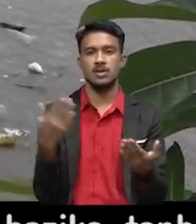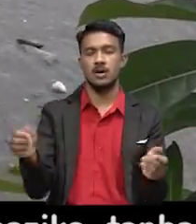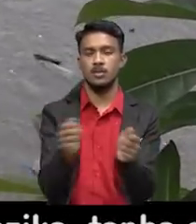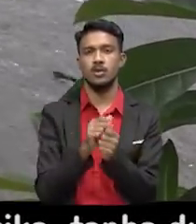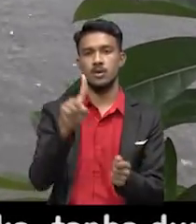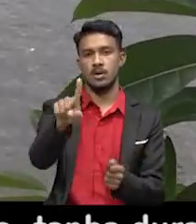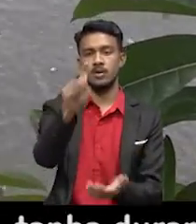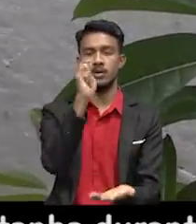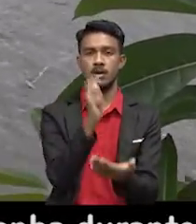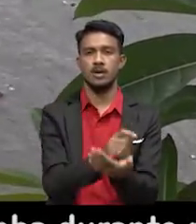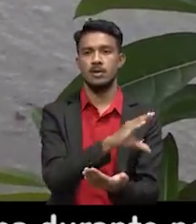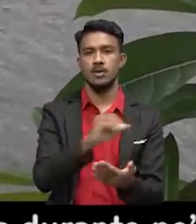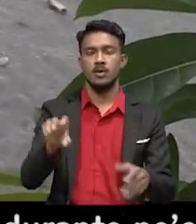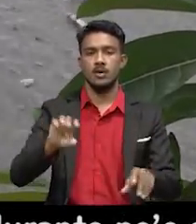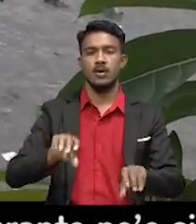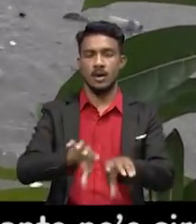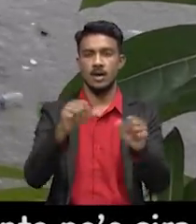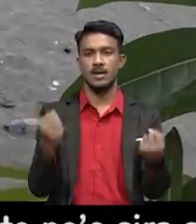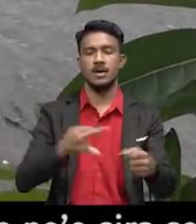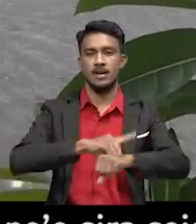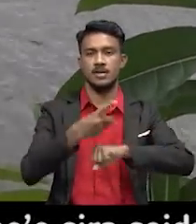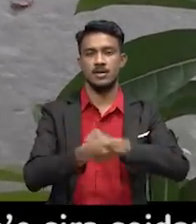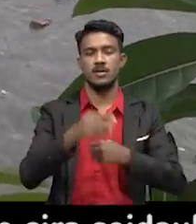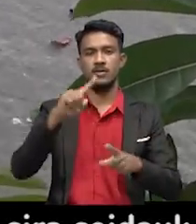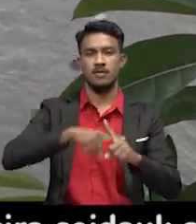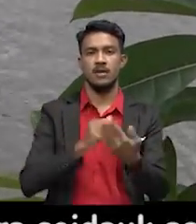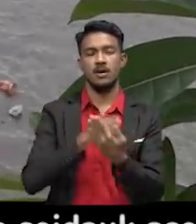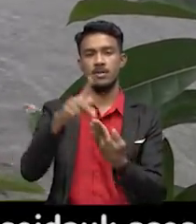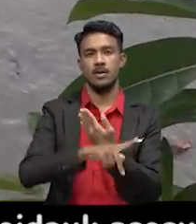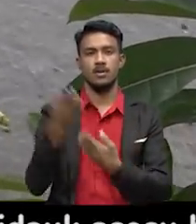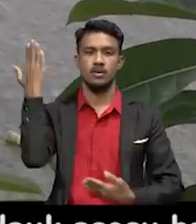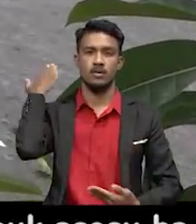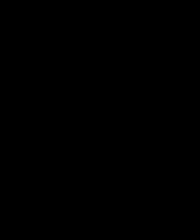inclui estrago sira, desastre natural e a fulun abrilubam. Elugayu, ziamen.